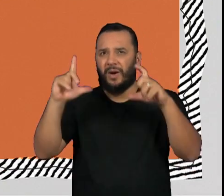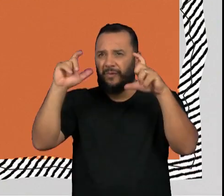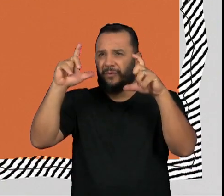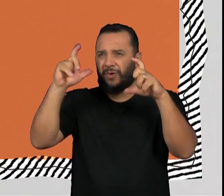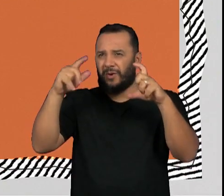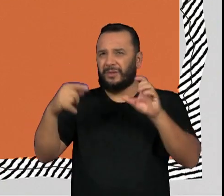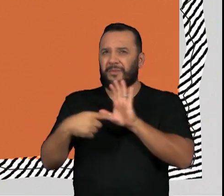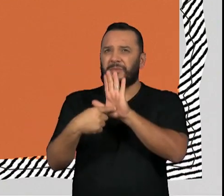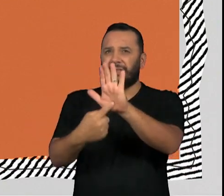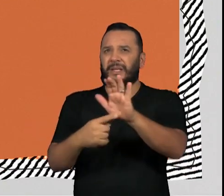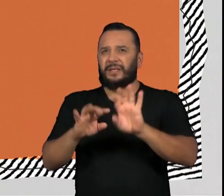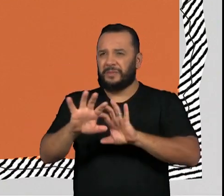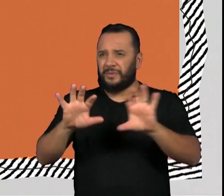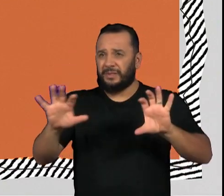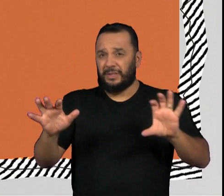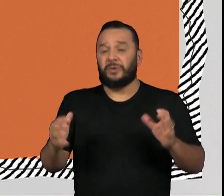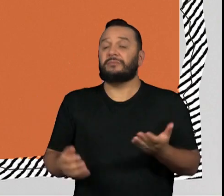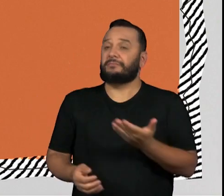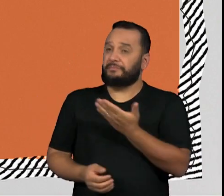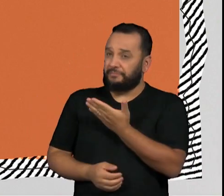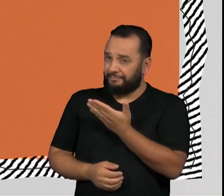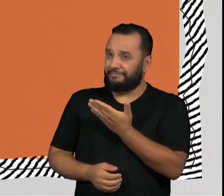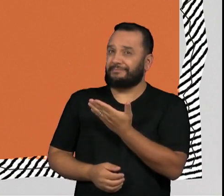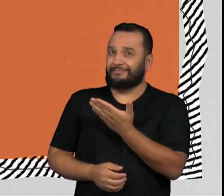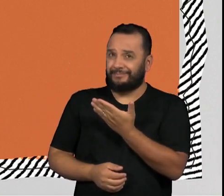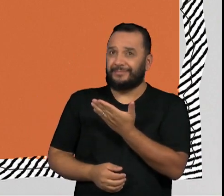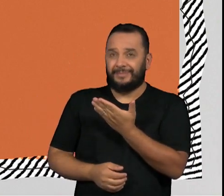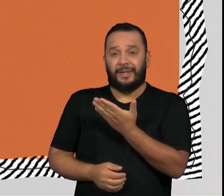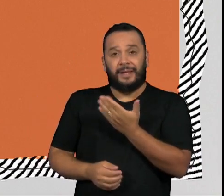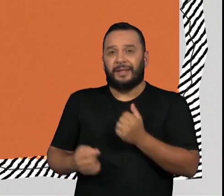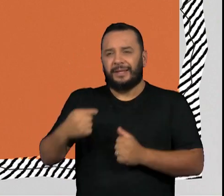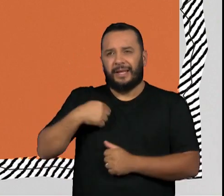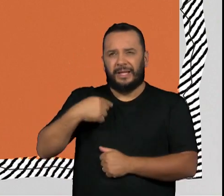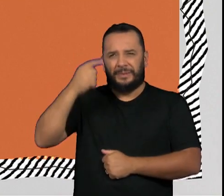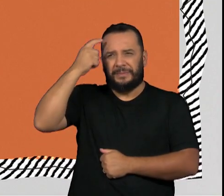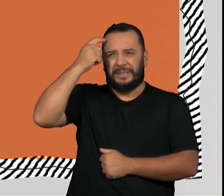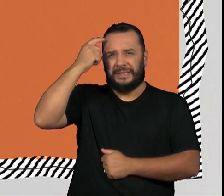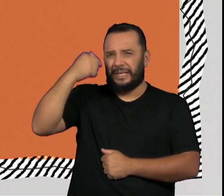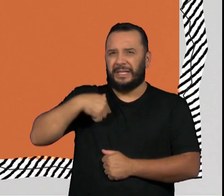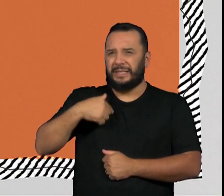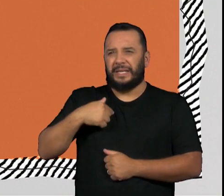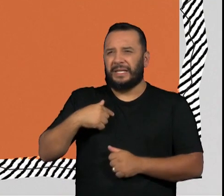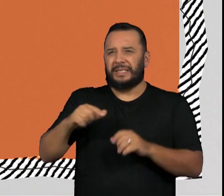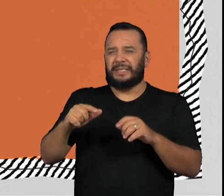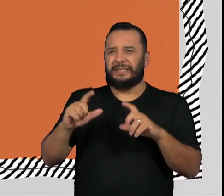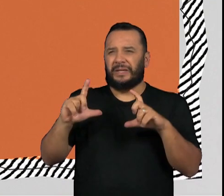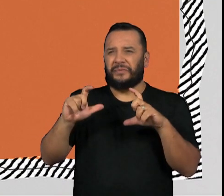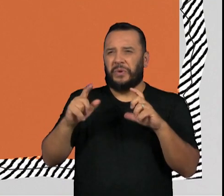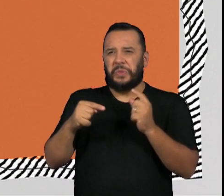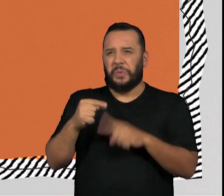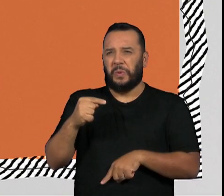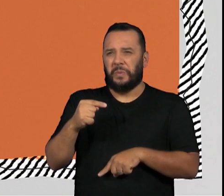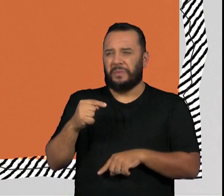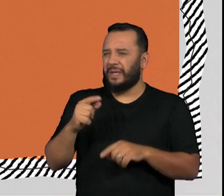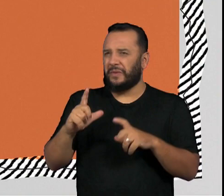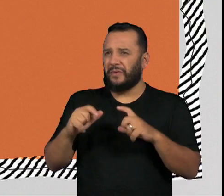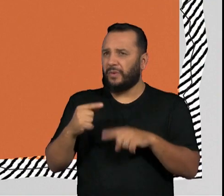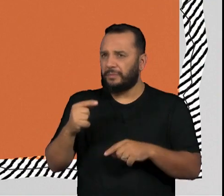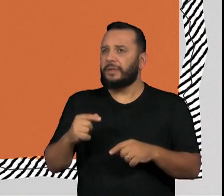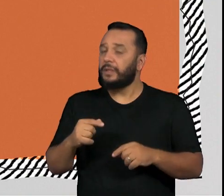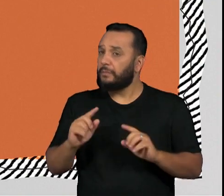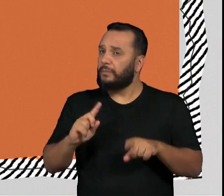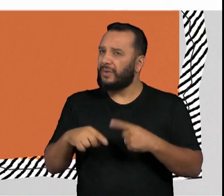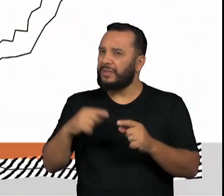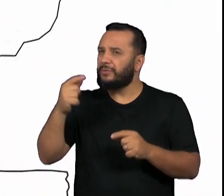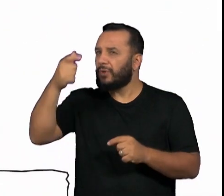na galeria? Né? Então, essa sabotagem que está na minha formação. Uma autossabotagem. Exatamente. Que